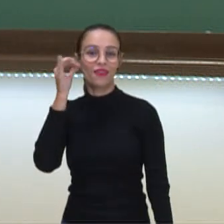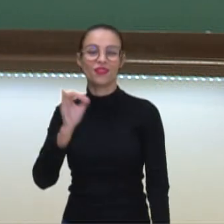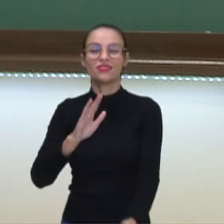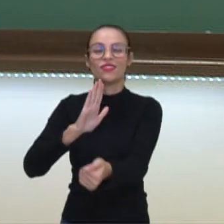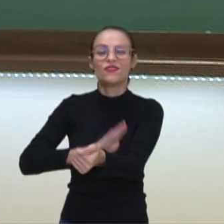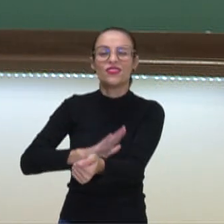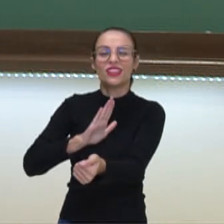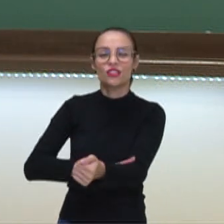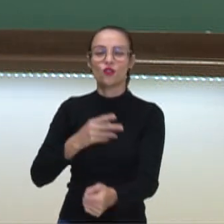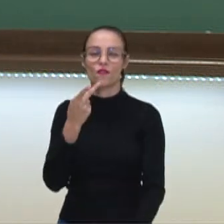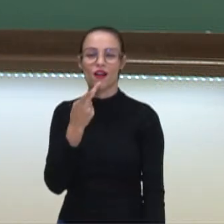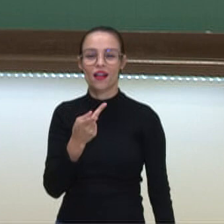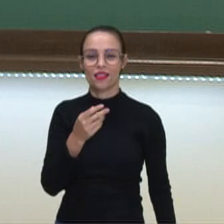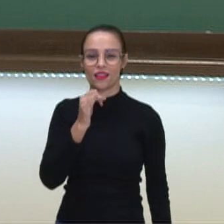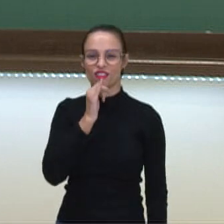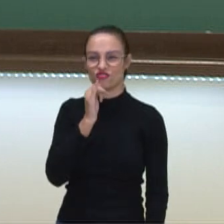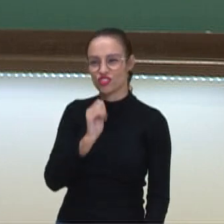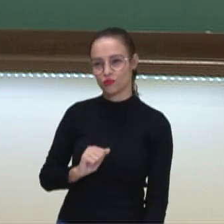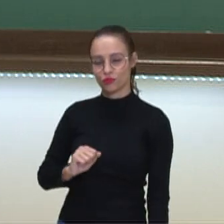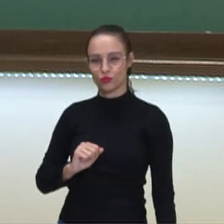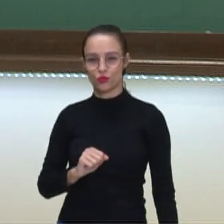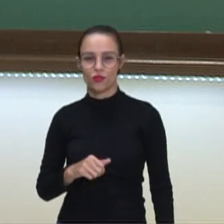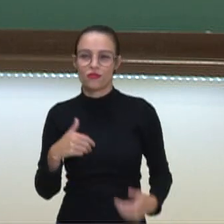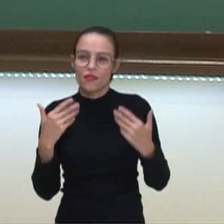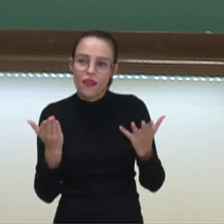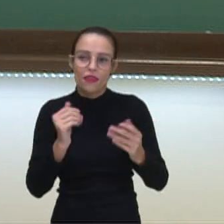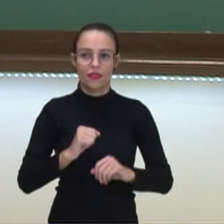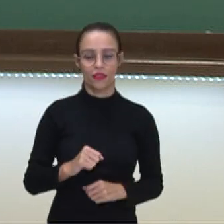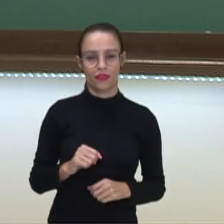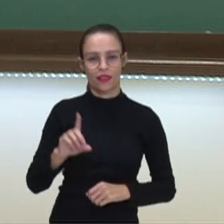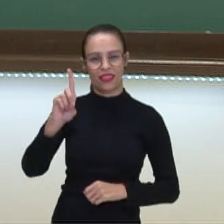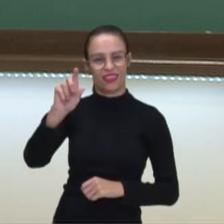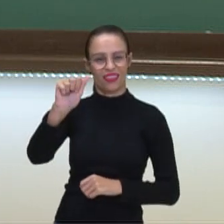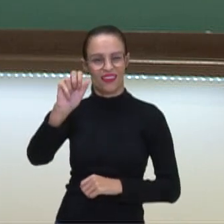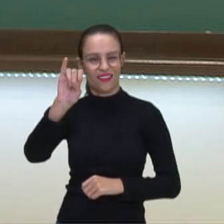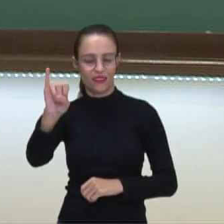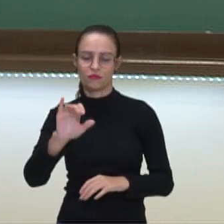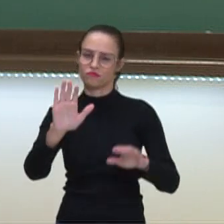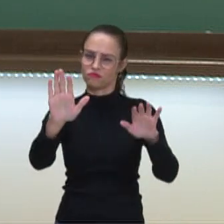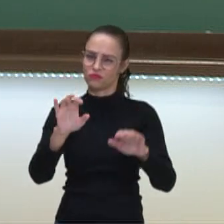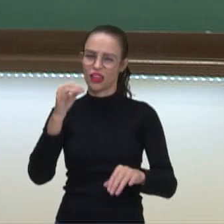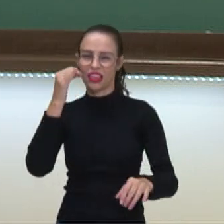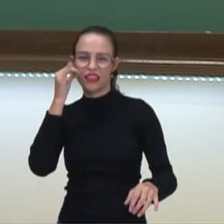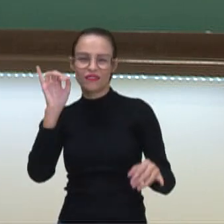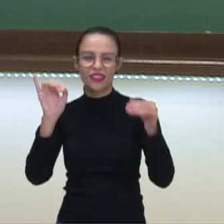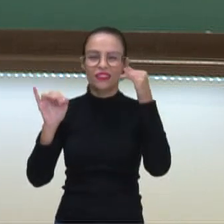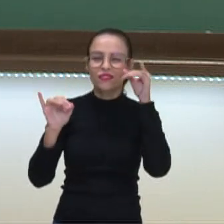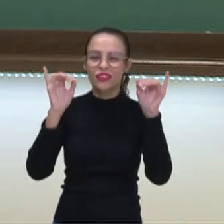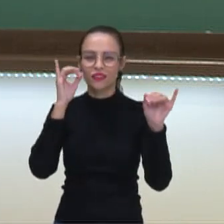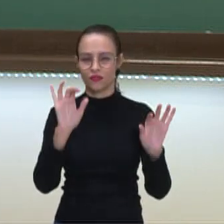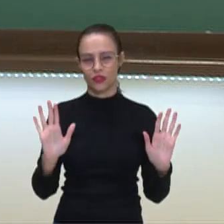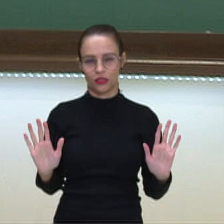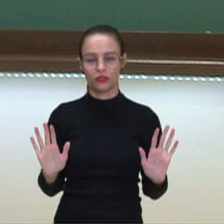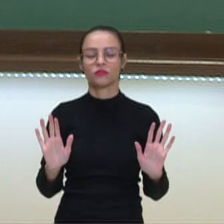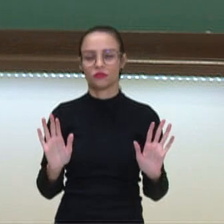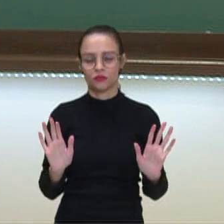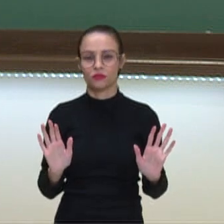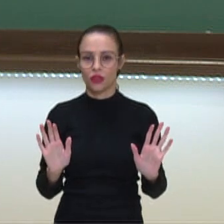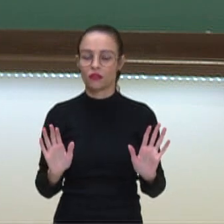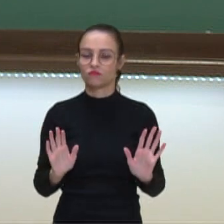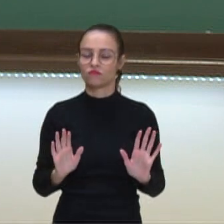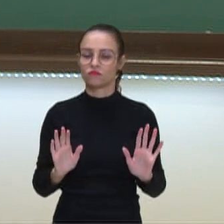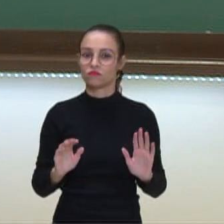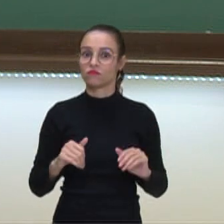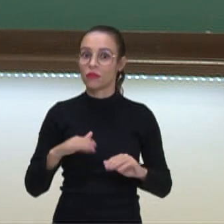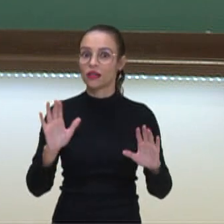linguagem, né? Tipo assim, e aí... Daí, né, vamos evitar os vícios de linguagem, uma linguagem